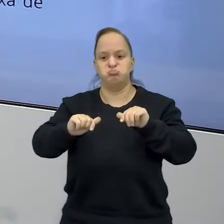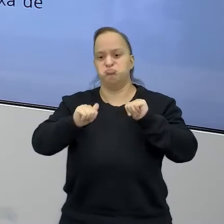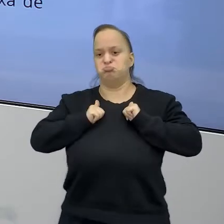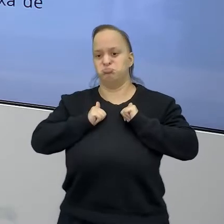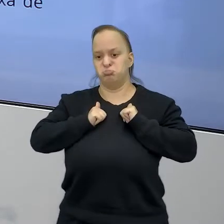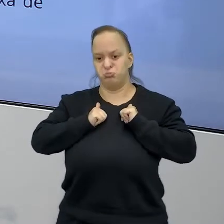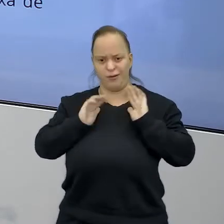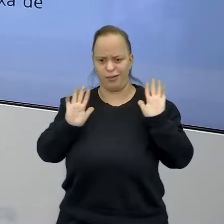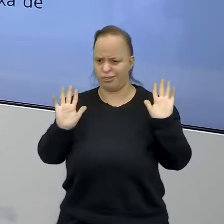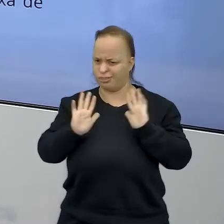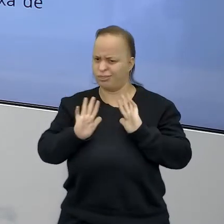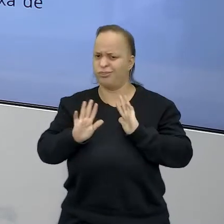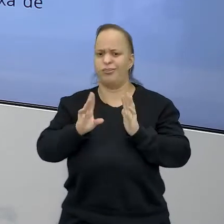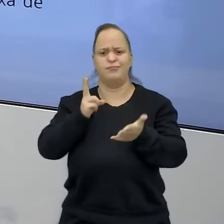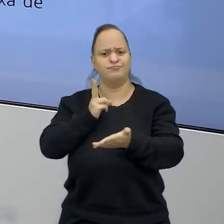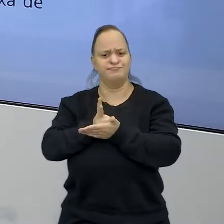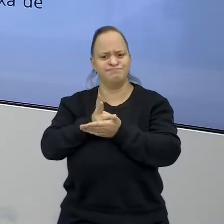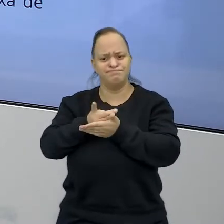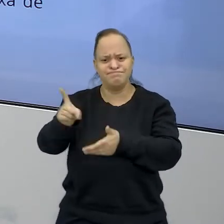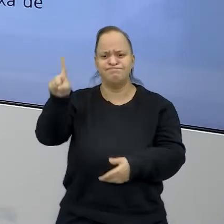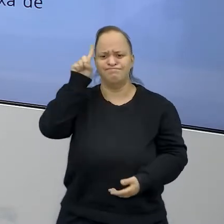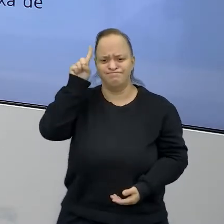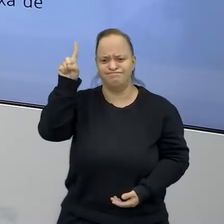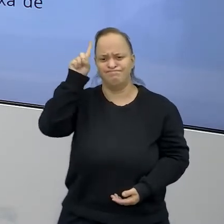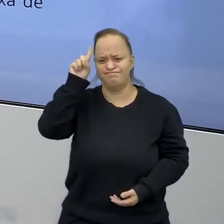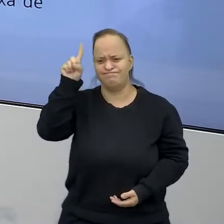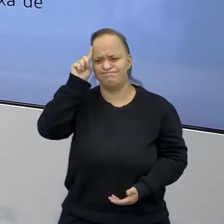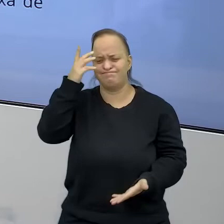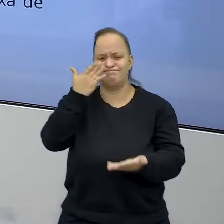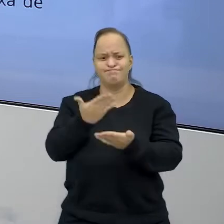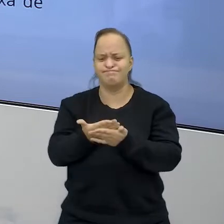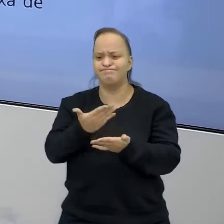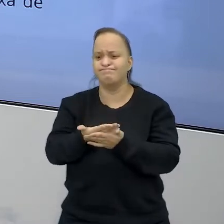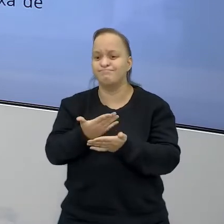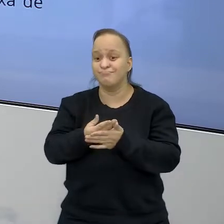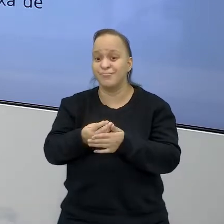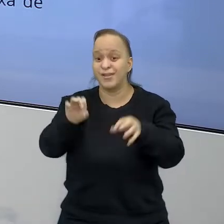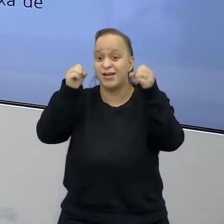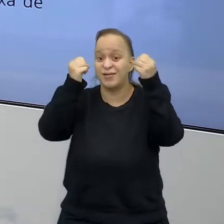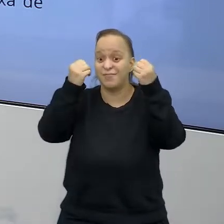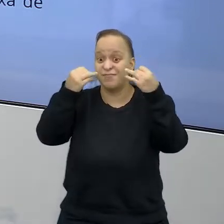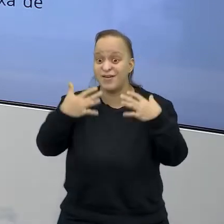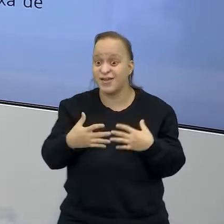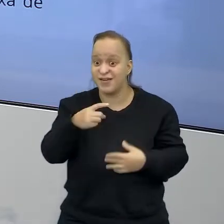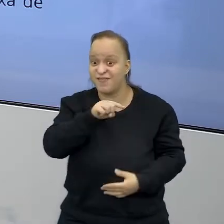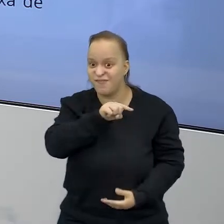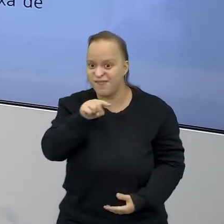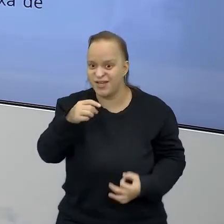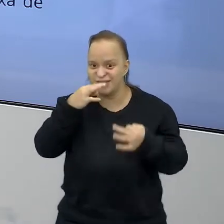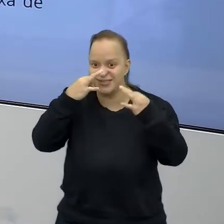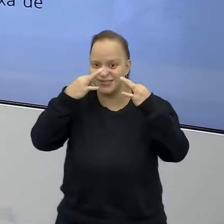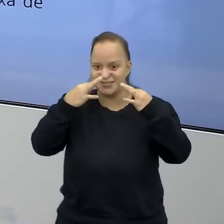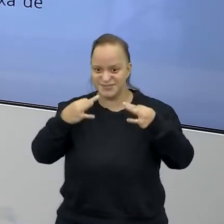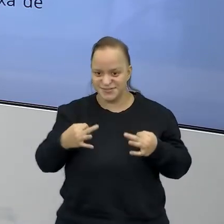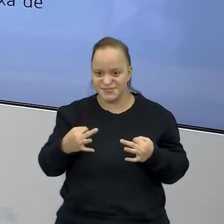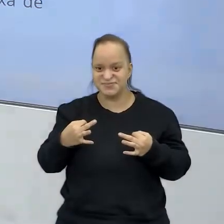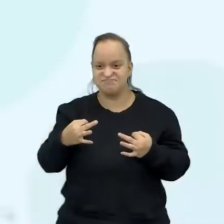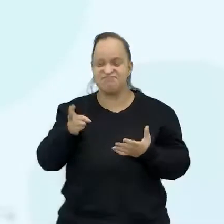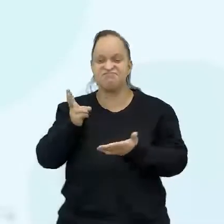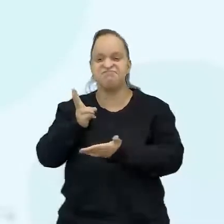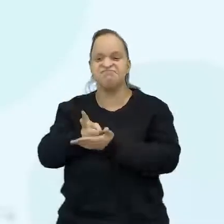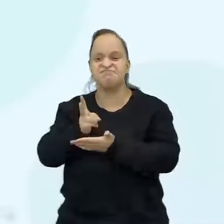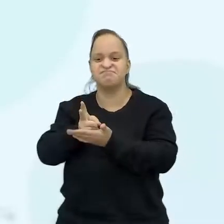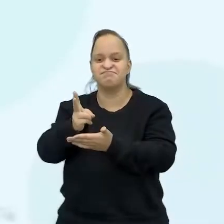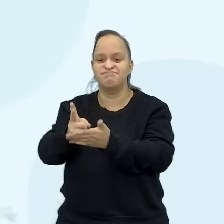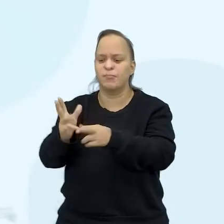aprender, tá? Todo dia é o estudo para passar para vocês. Tudo bem? Então, continuando.